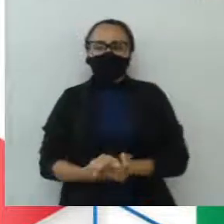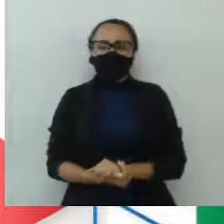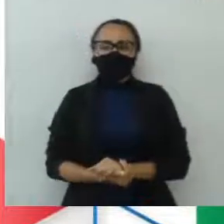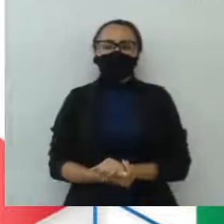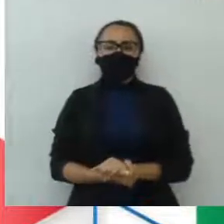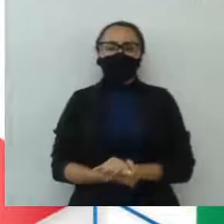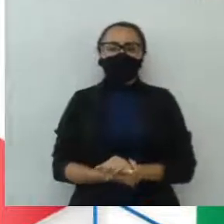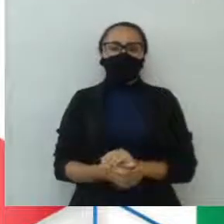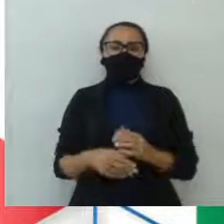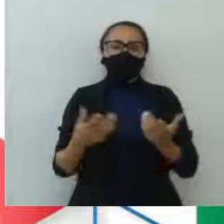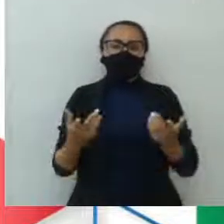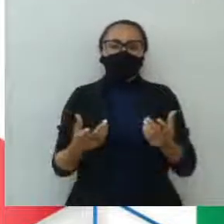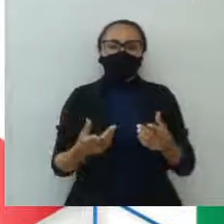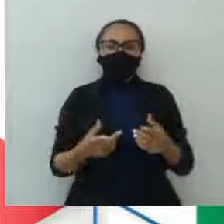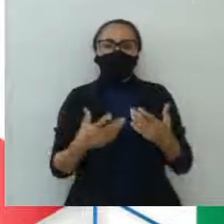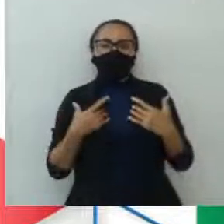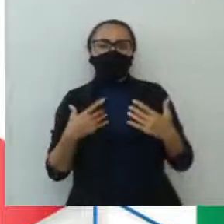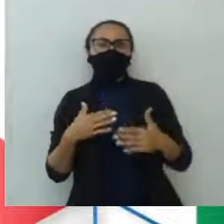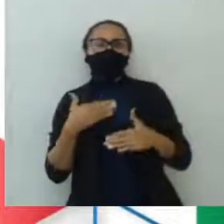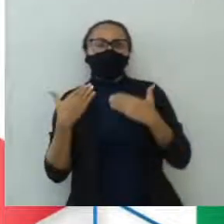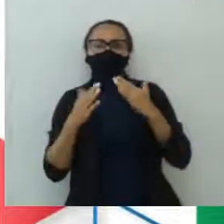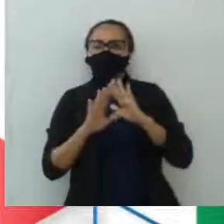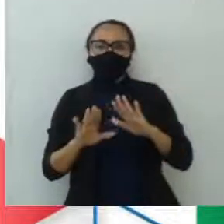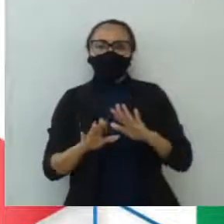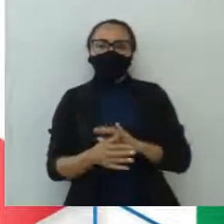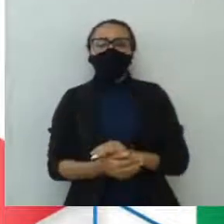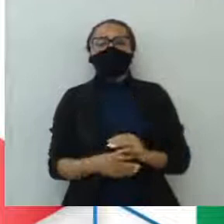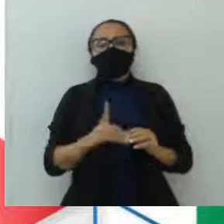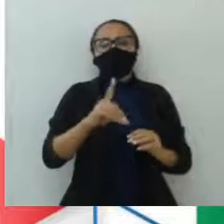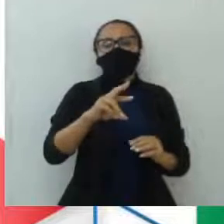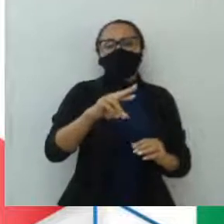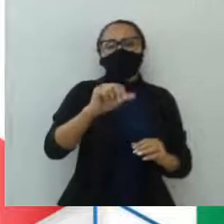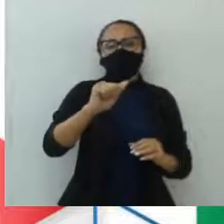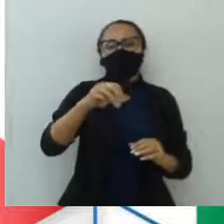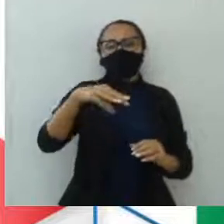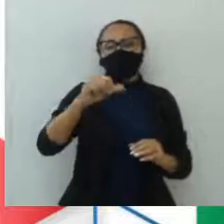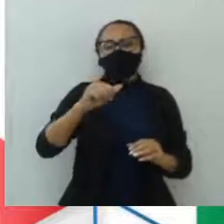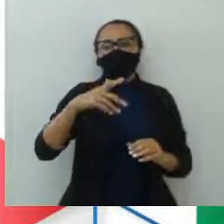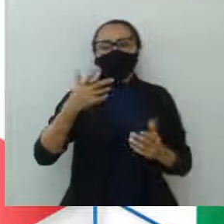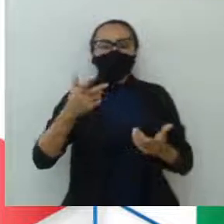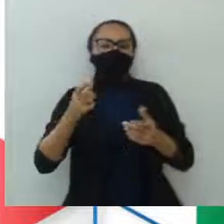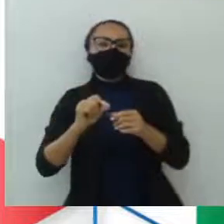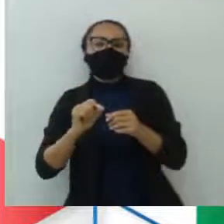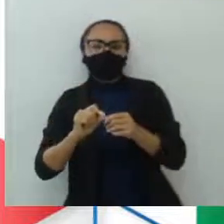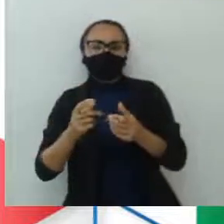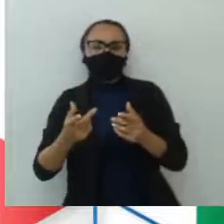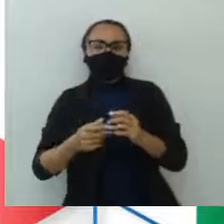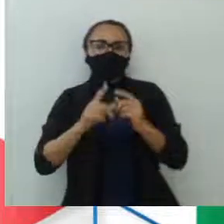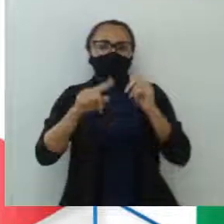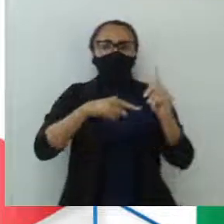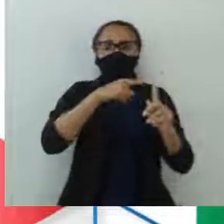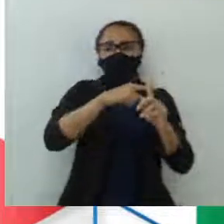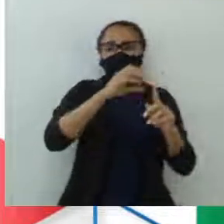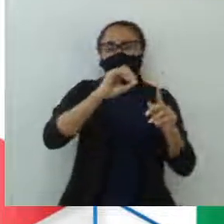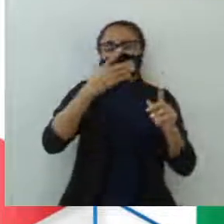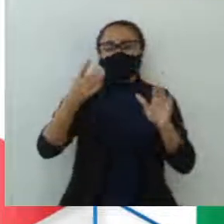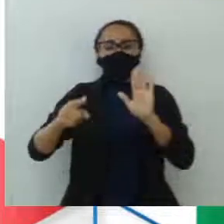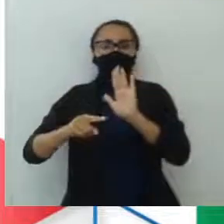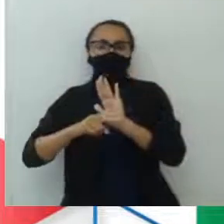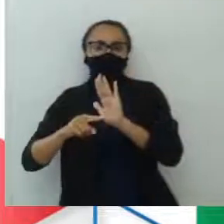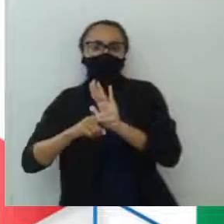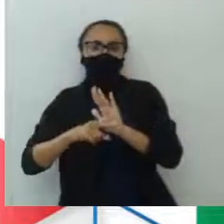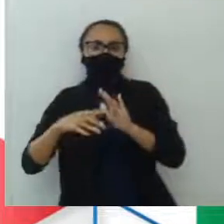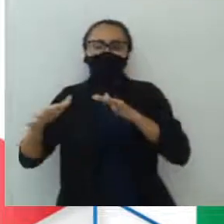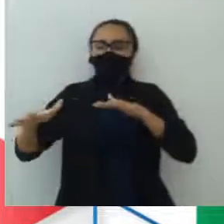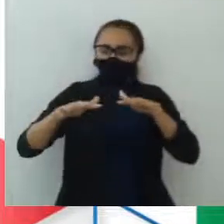morrer do coração, ó, meu Deus, vou morrer de chorar. Não, drama vem dessa palavra ação. Positiva ou negativa é uma ação, é você estar em